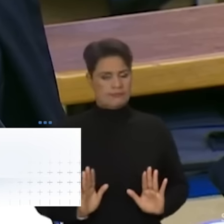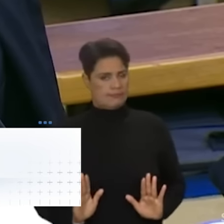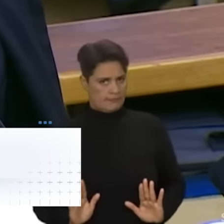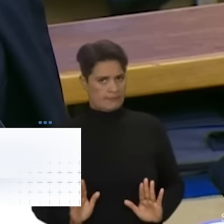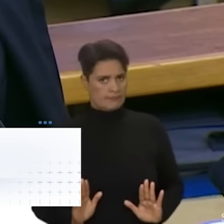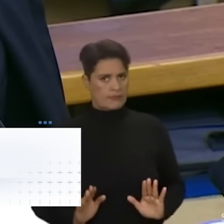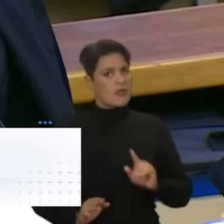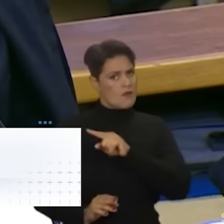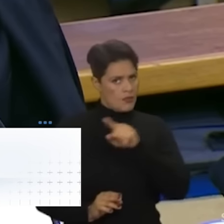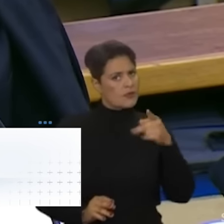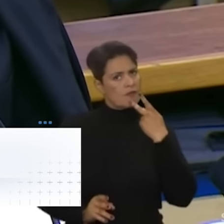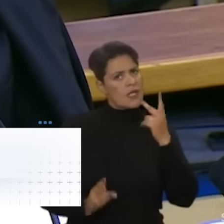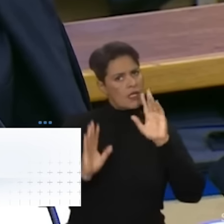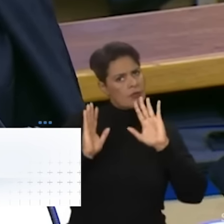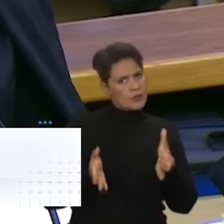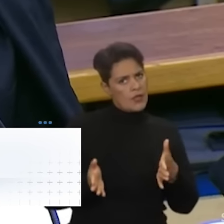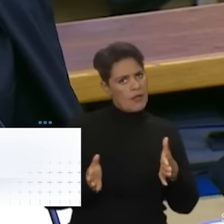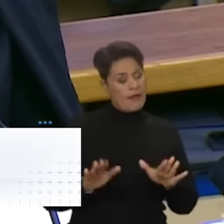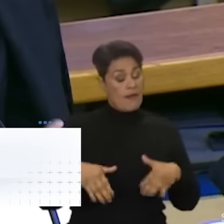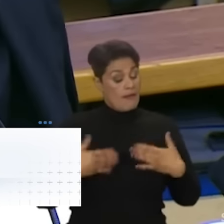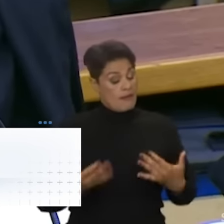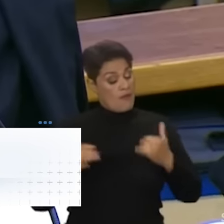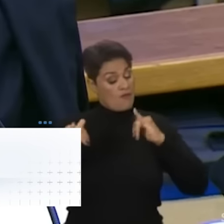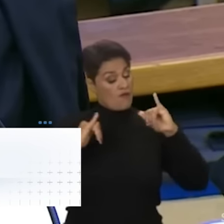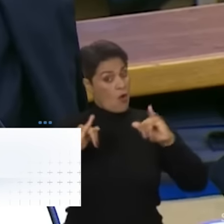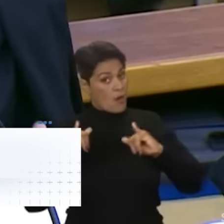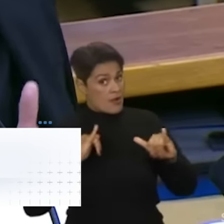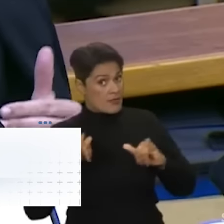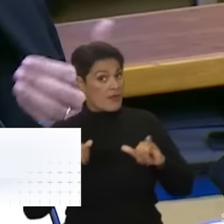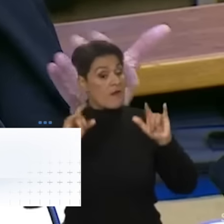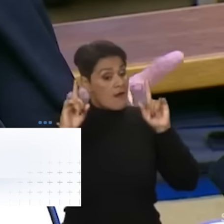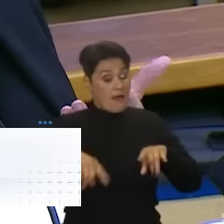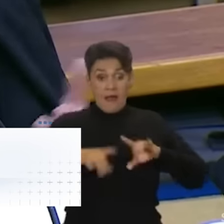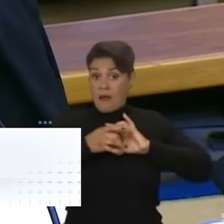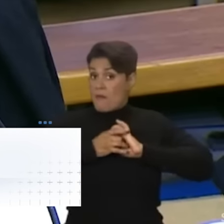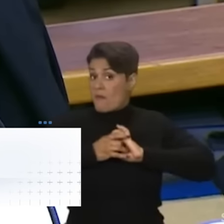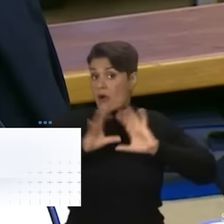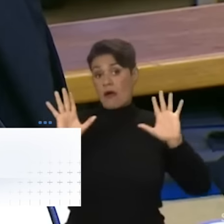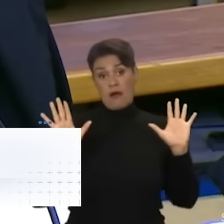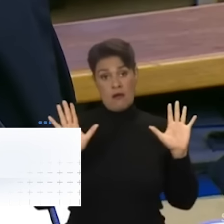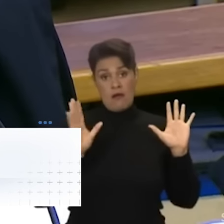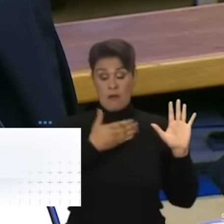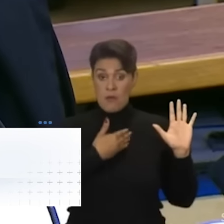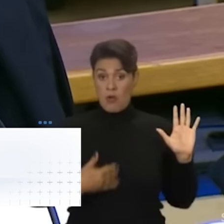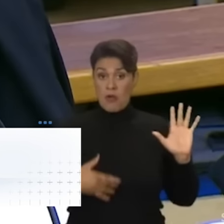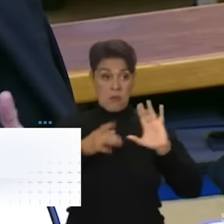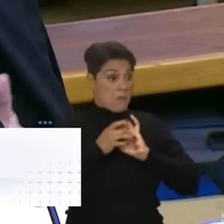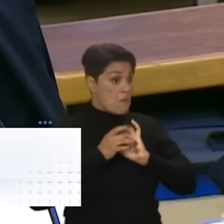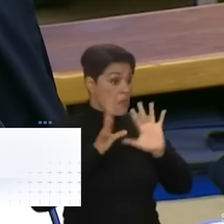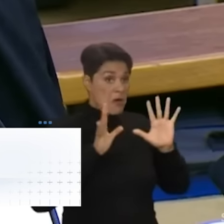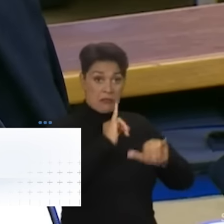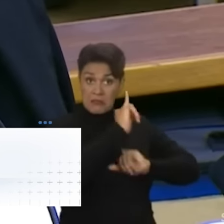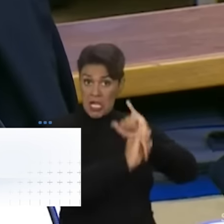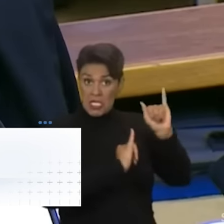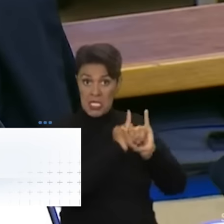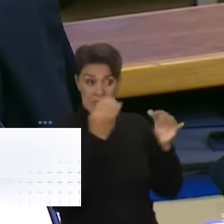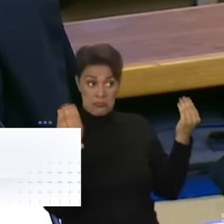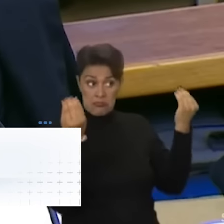salientado, informações objetivas e públicas, o que estava postado publicamente, para se